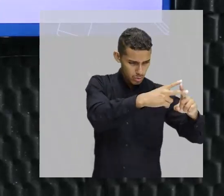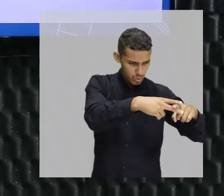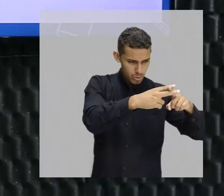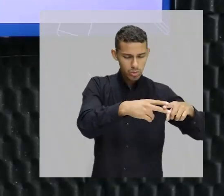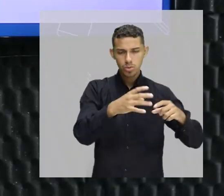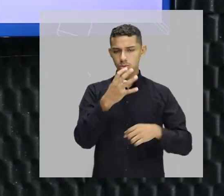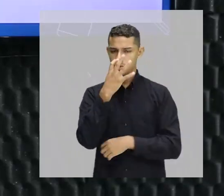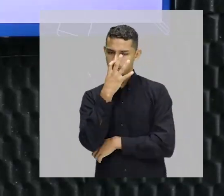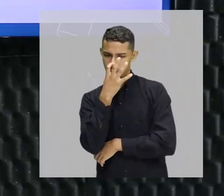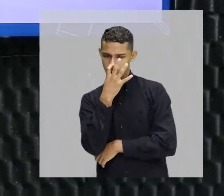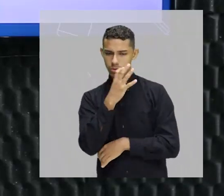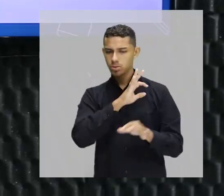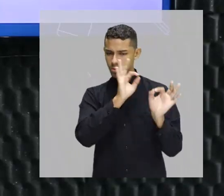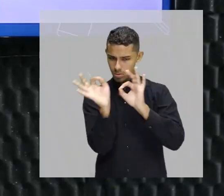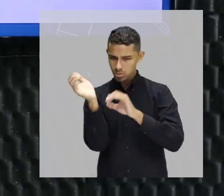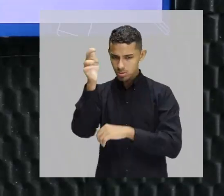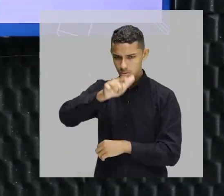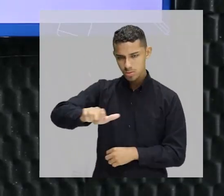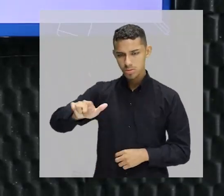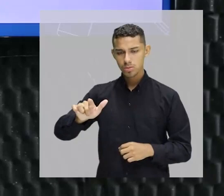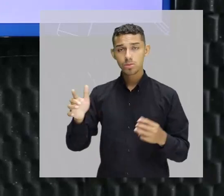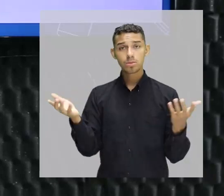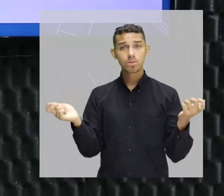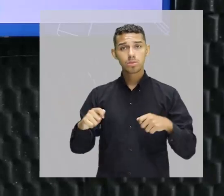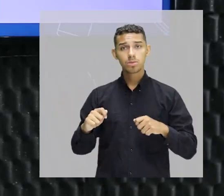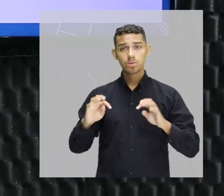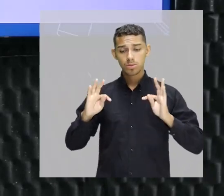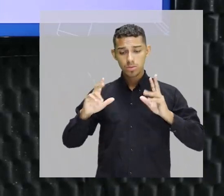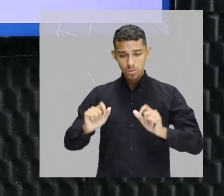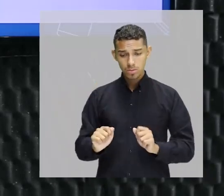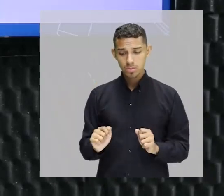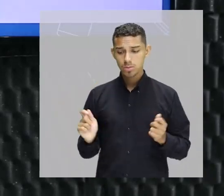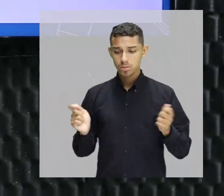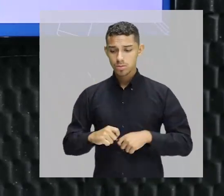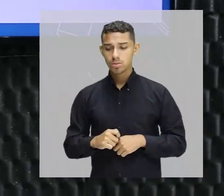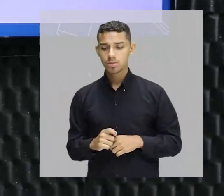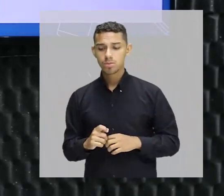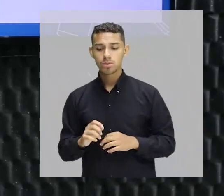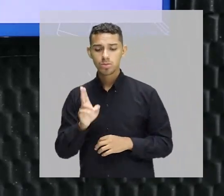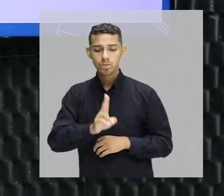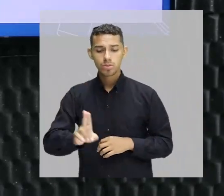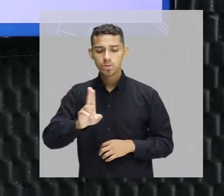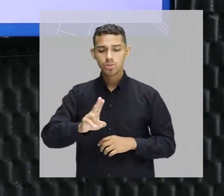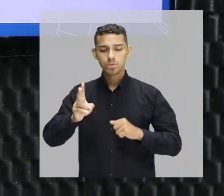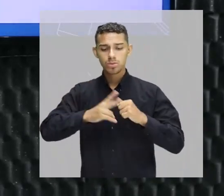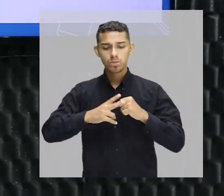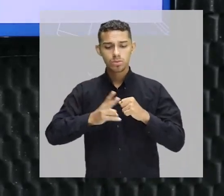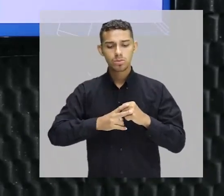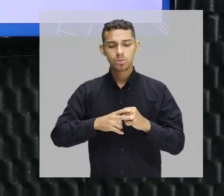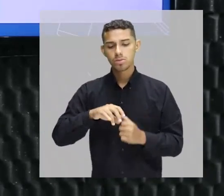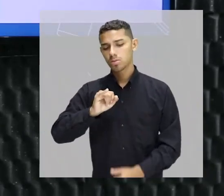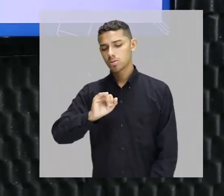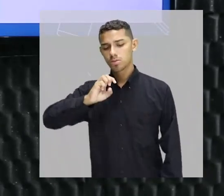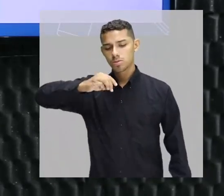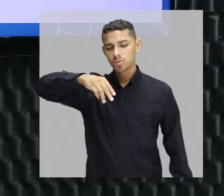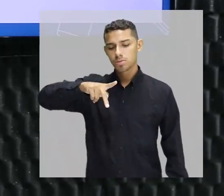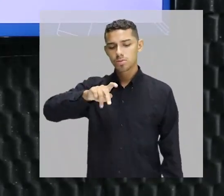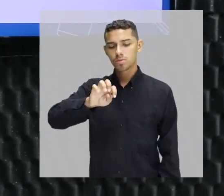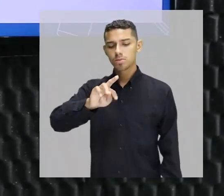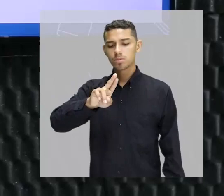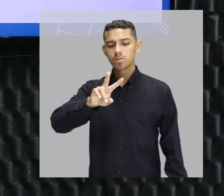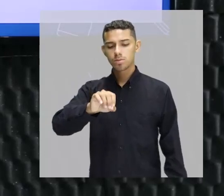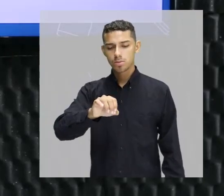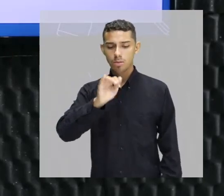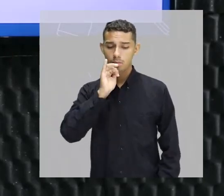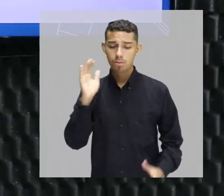reveja, aperte. Então, todos esses comandos utilizando os verbos no imperativo. Vamos lá,